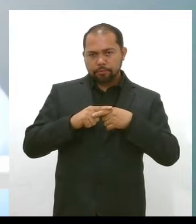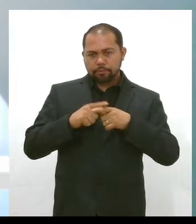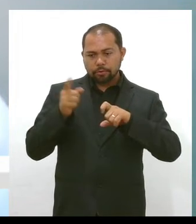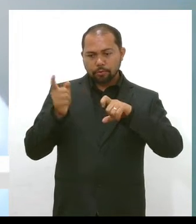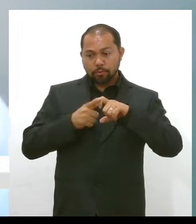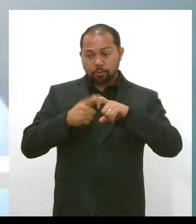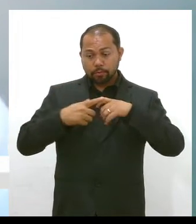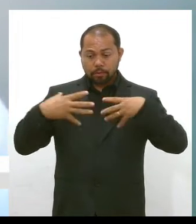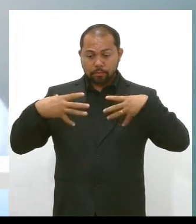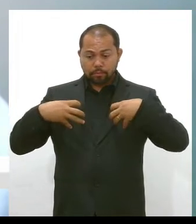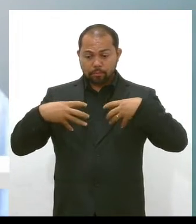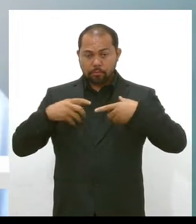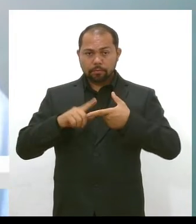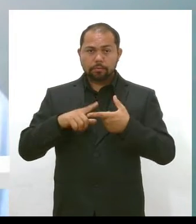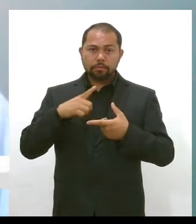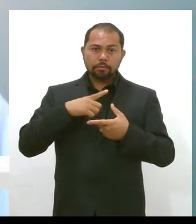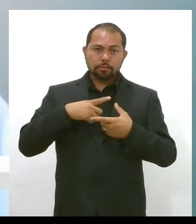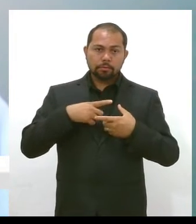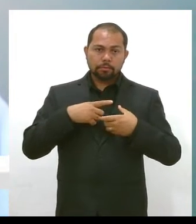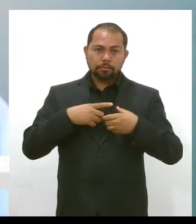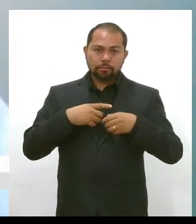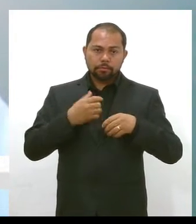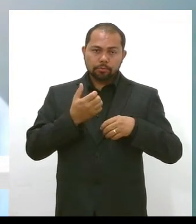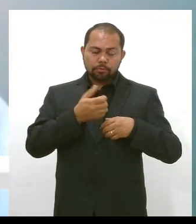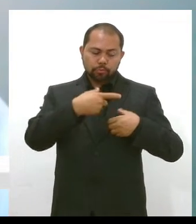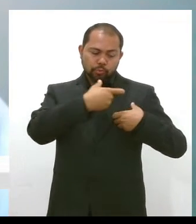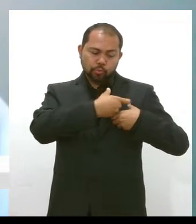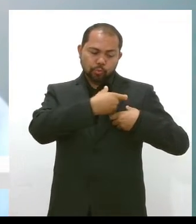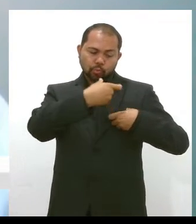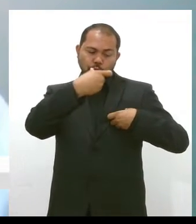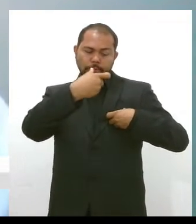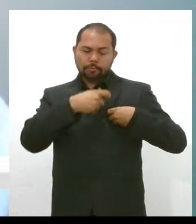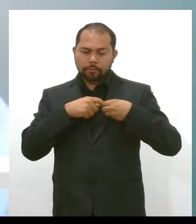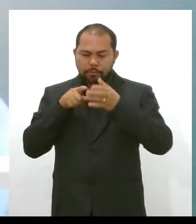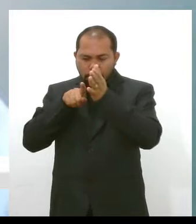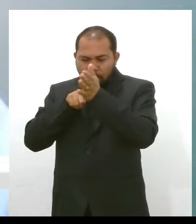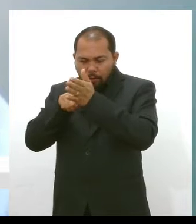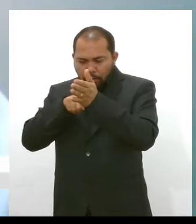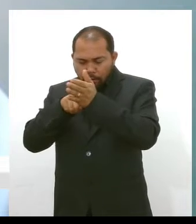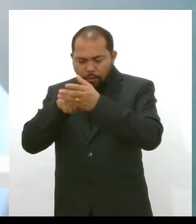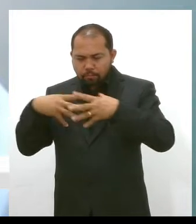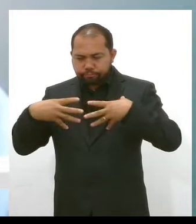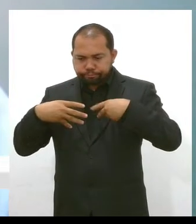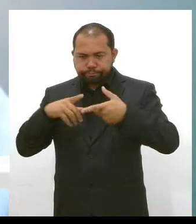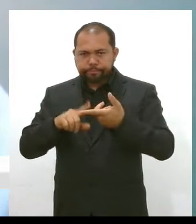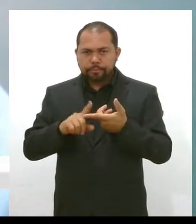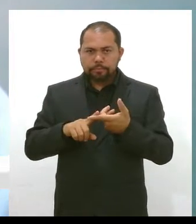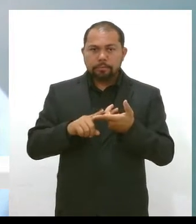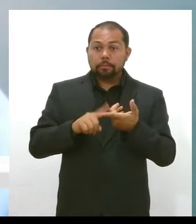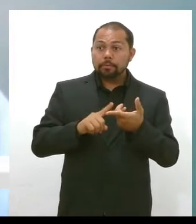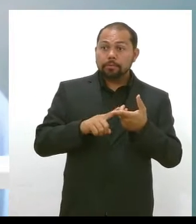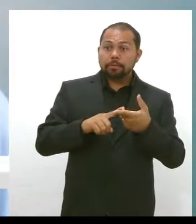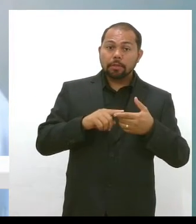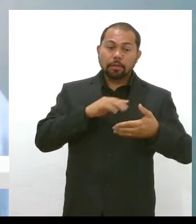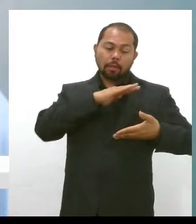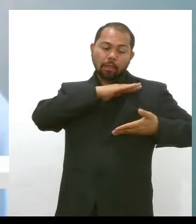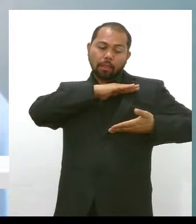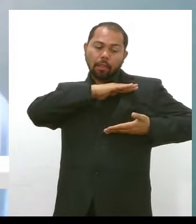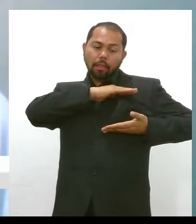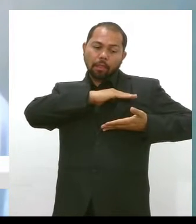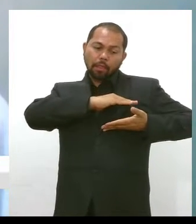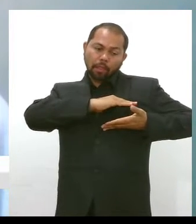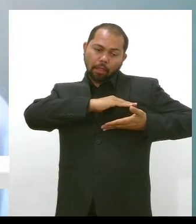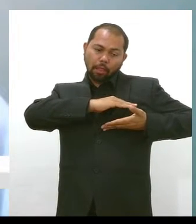e biópsia mamária, além de exames de mamografia, magnificação,